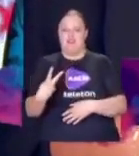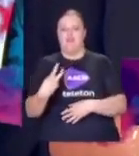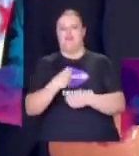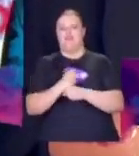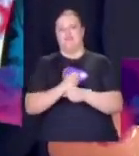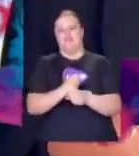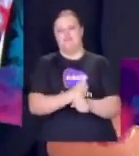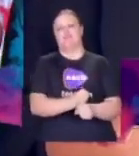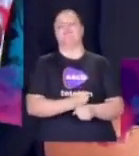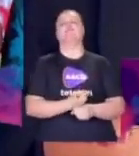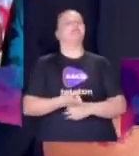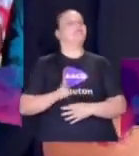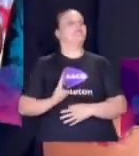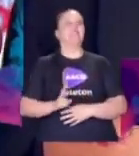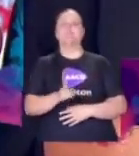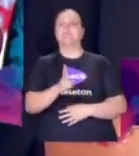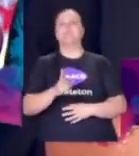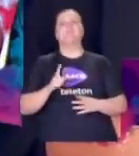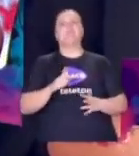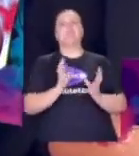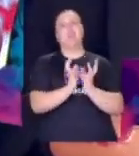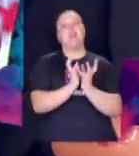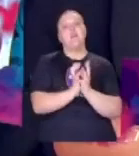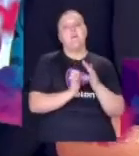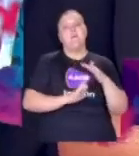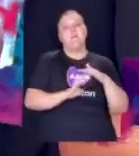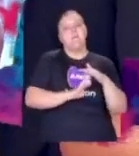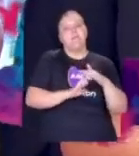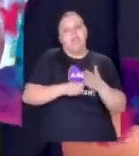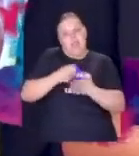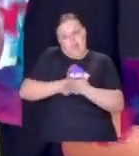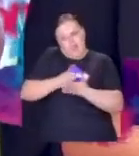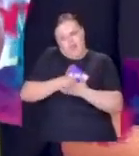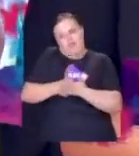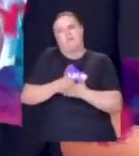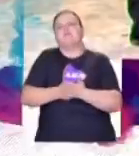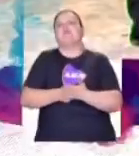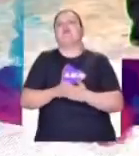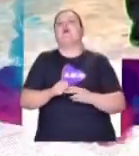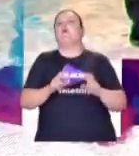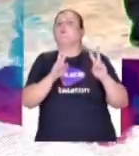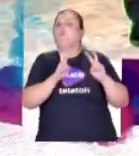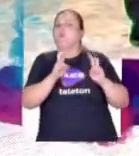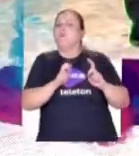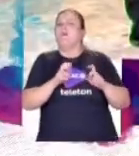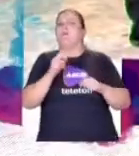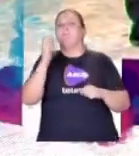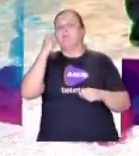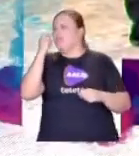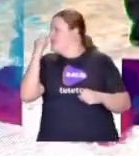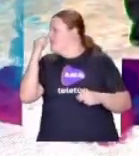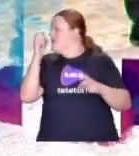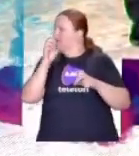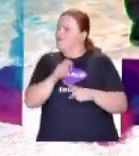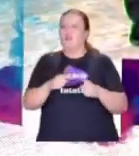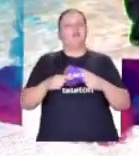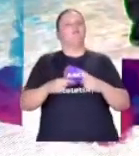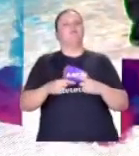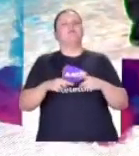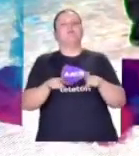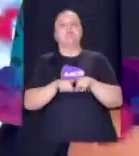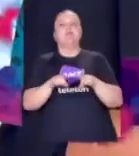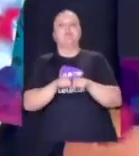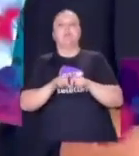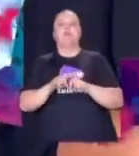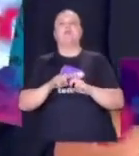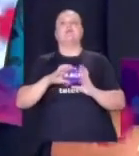está aqui. E a nossa companhia, ela sempre luta pelas causas de sustentabilidade, causas sociais. Temos